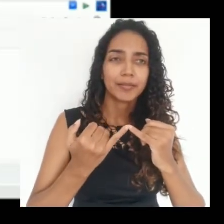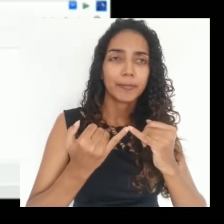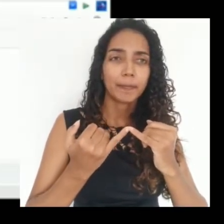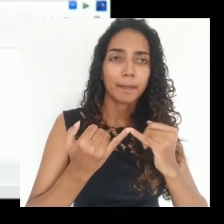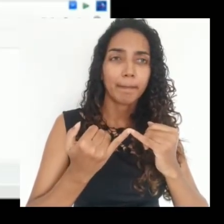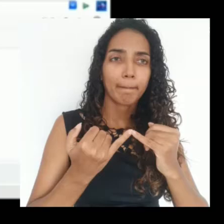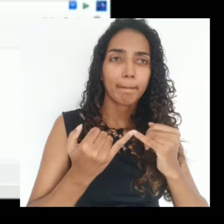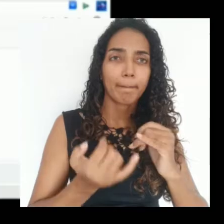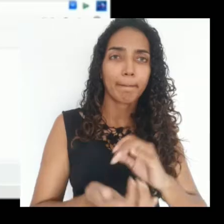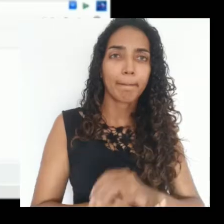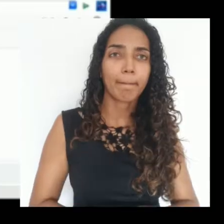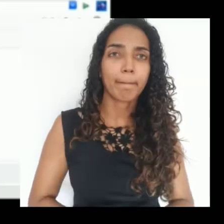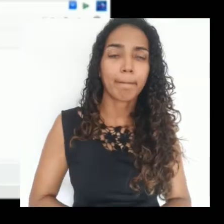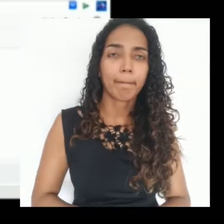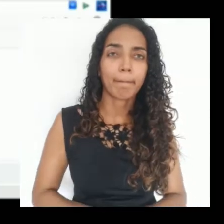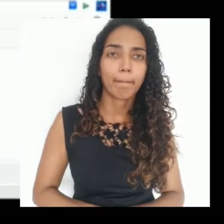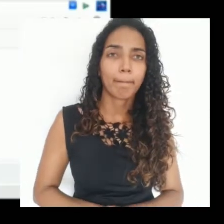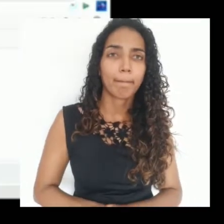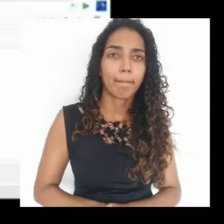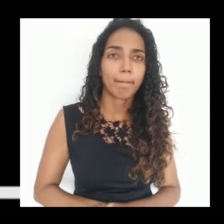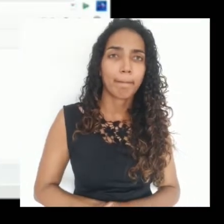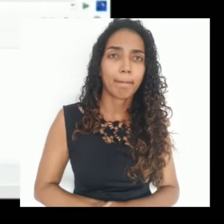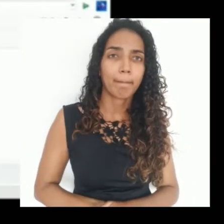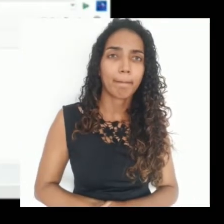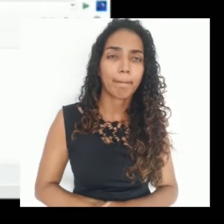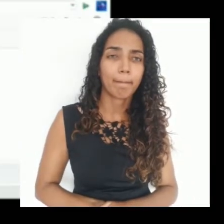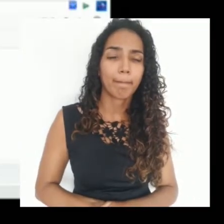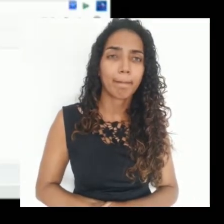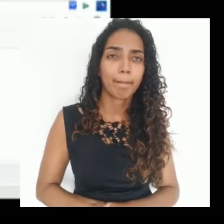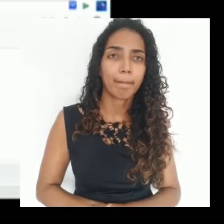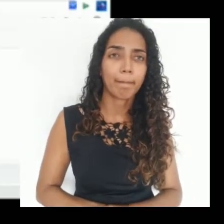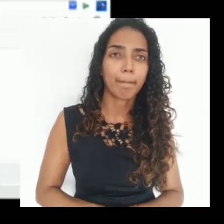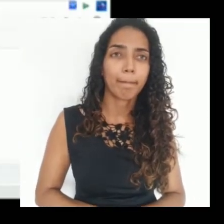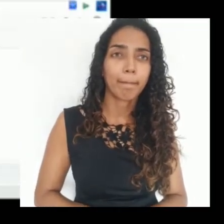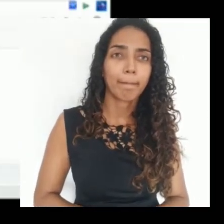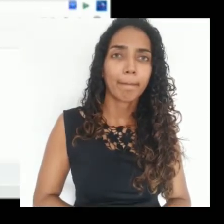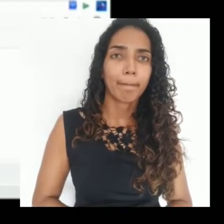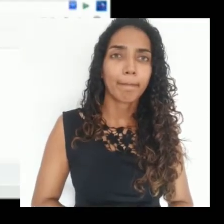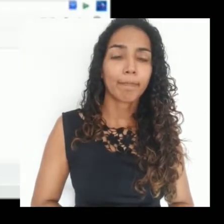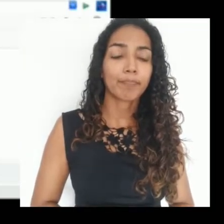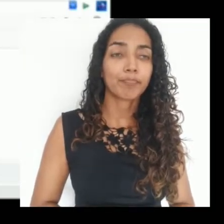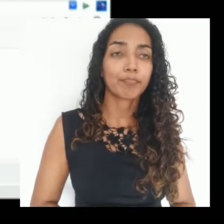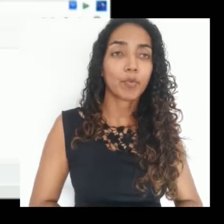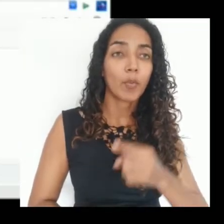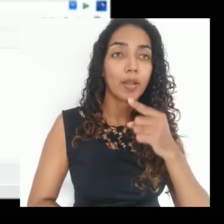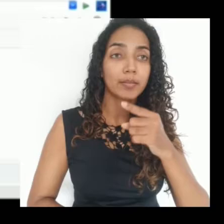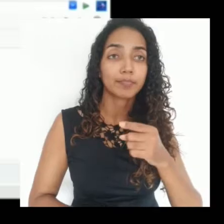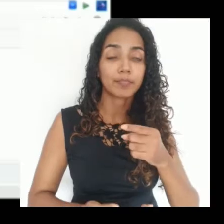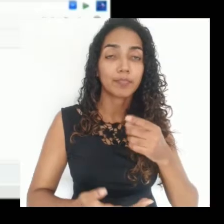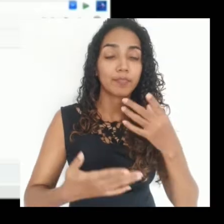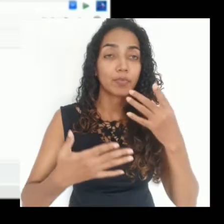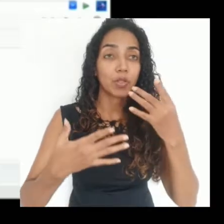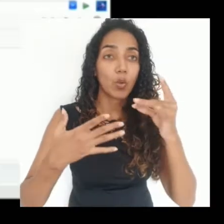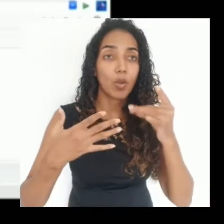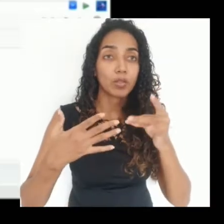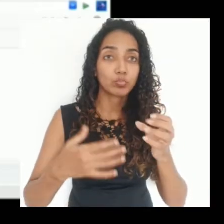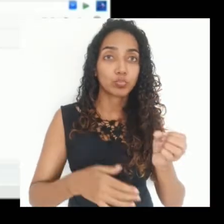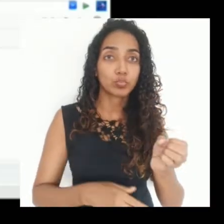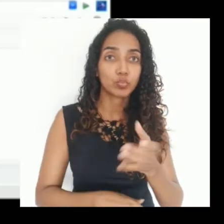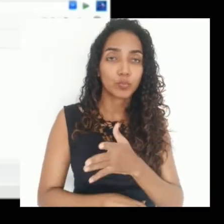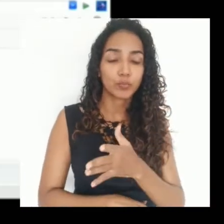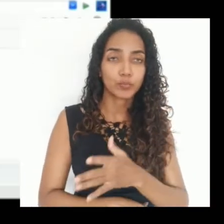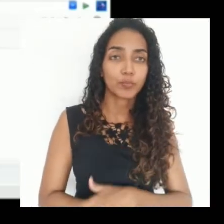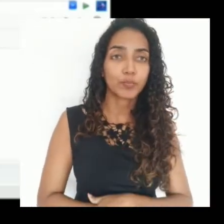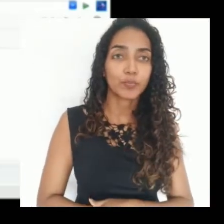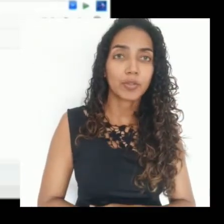vou importar aqui essa lista, java.util, a gente vai ver isso depois com mais detalhes, mas é um novo atributo, onde eu tenho aqui, da mesma